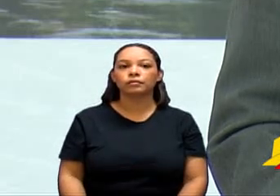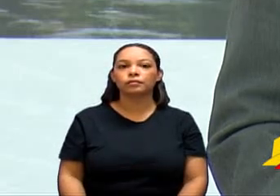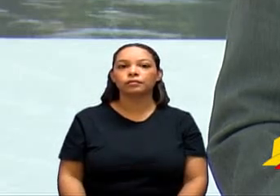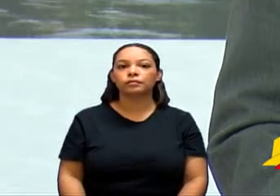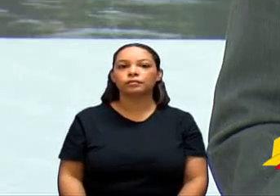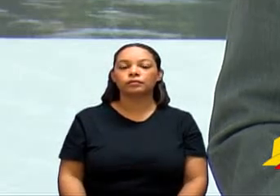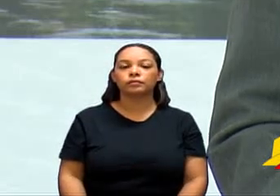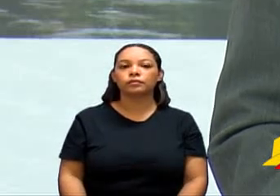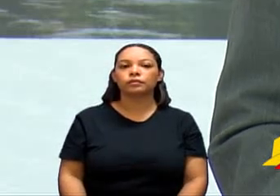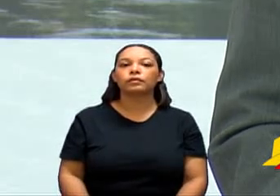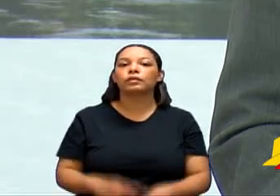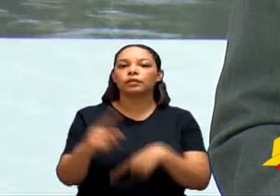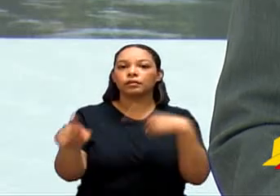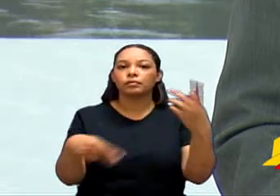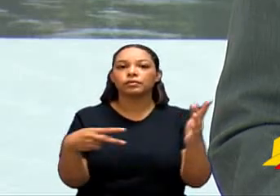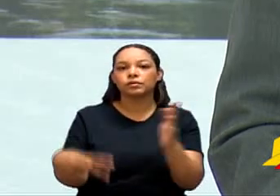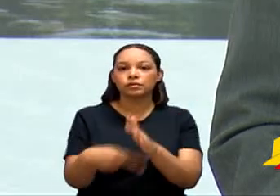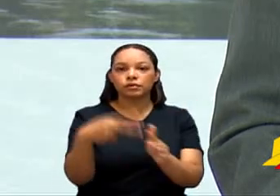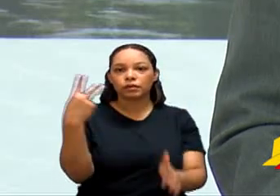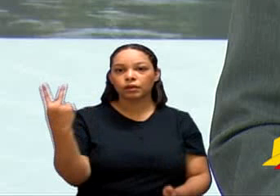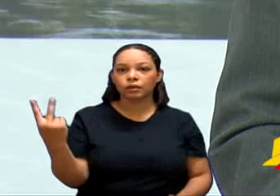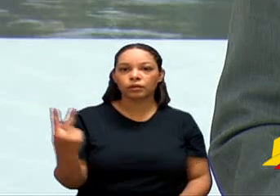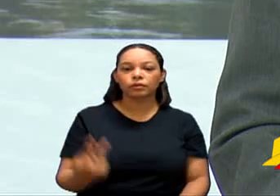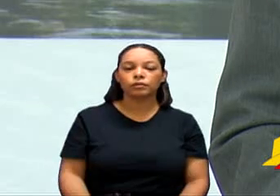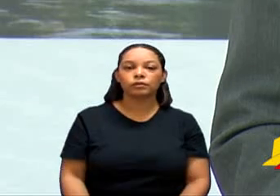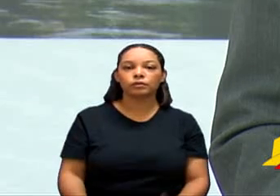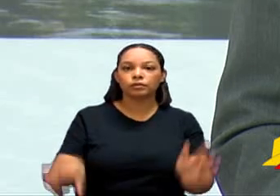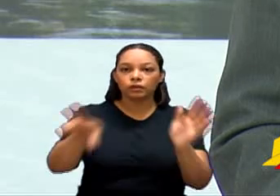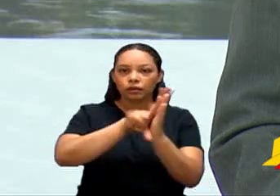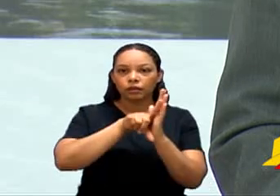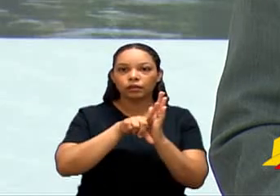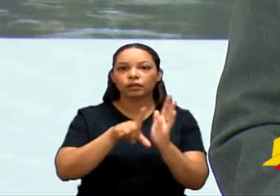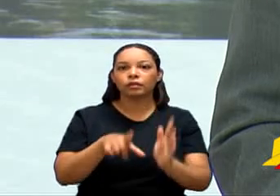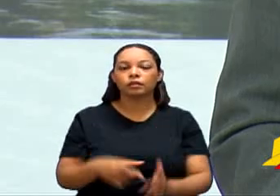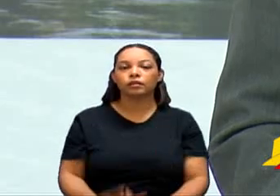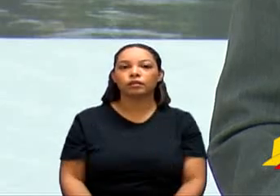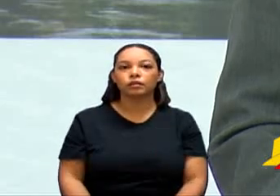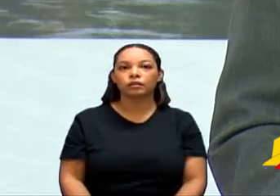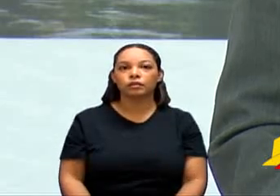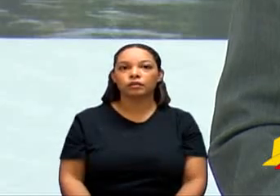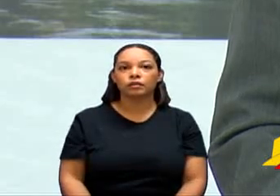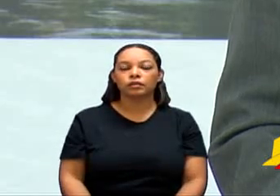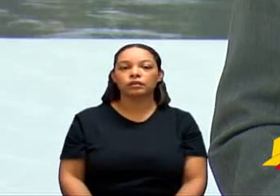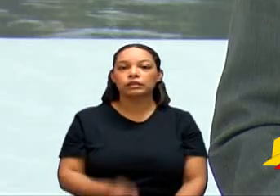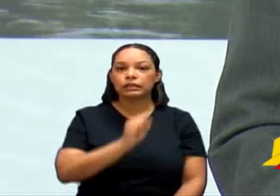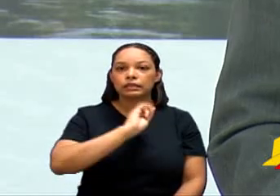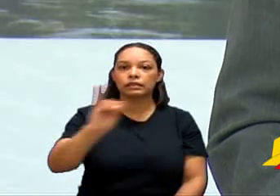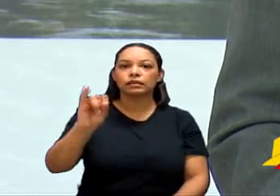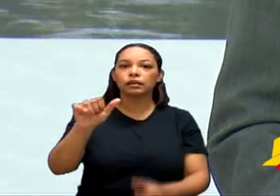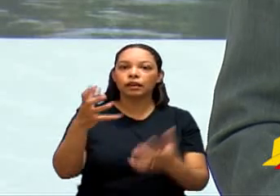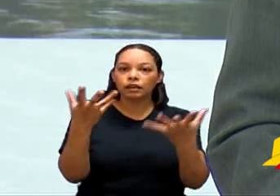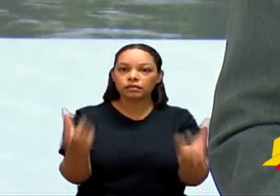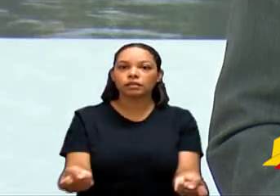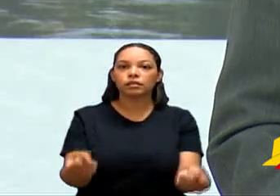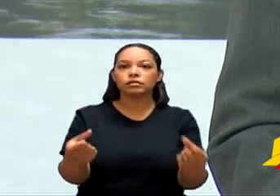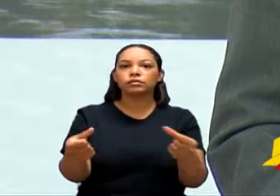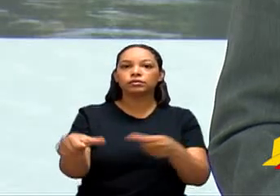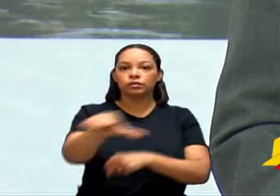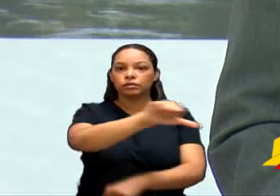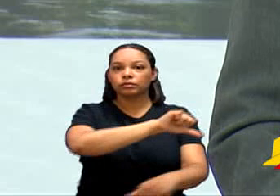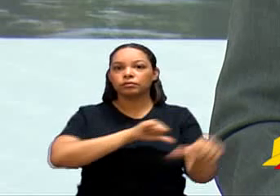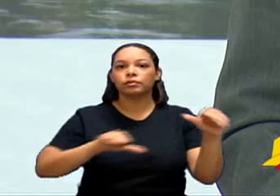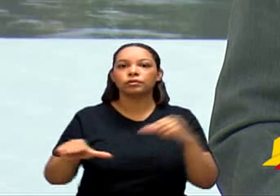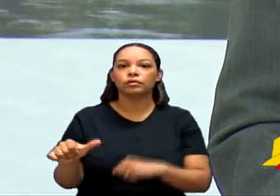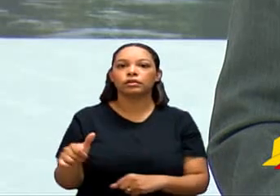artigo 2º desse mesmo, mesma lei que estamos alterando hoje, se assim for aprovado, o artigo